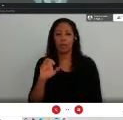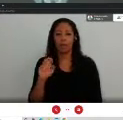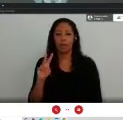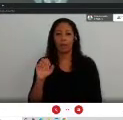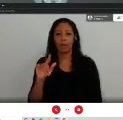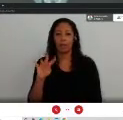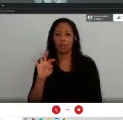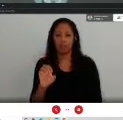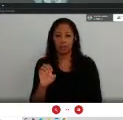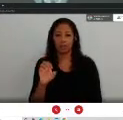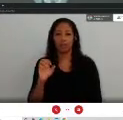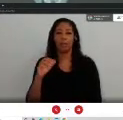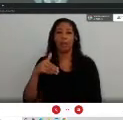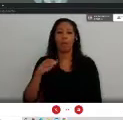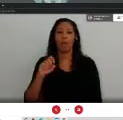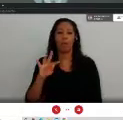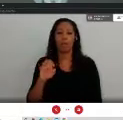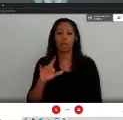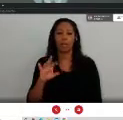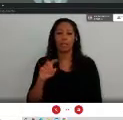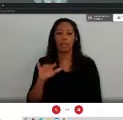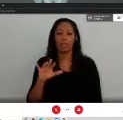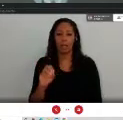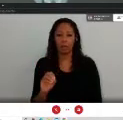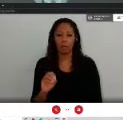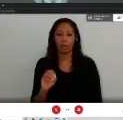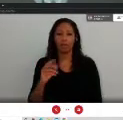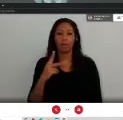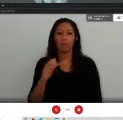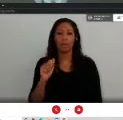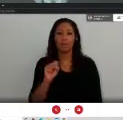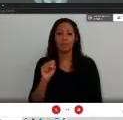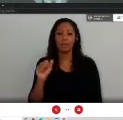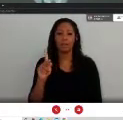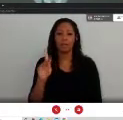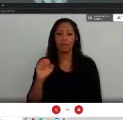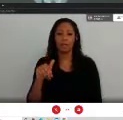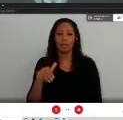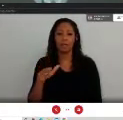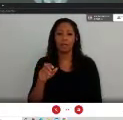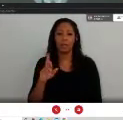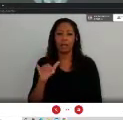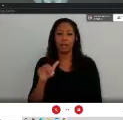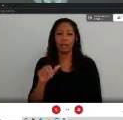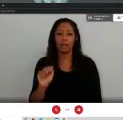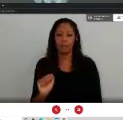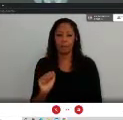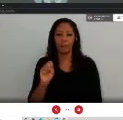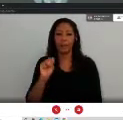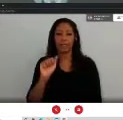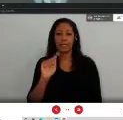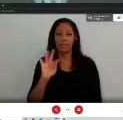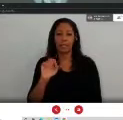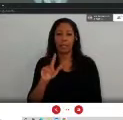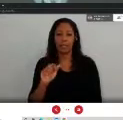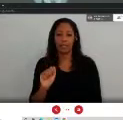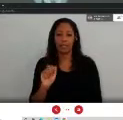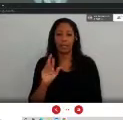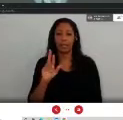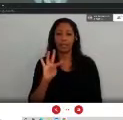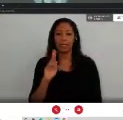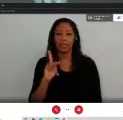Castelo, Passagem de Areia 1, Santa Teresa, liberdade, esses são os